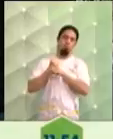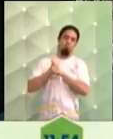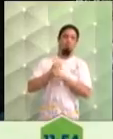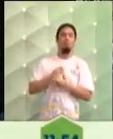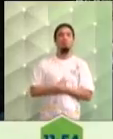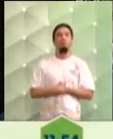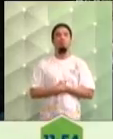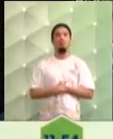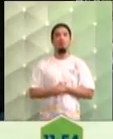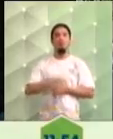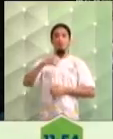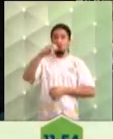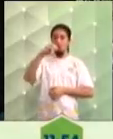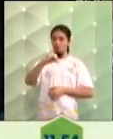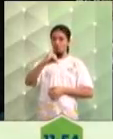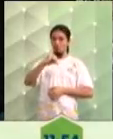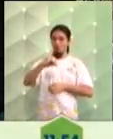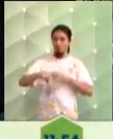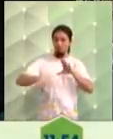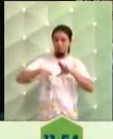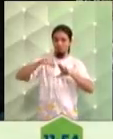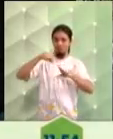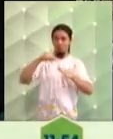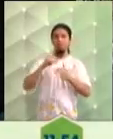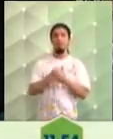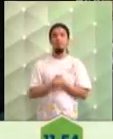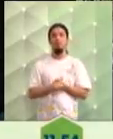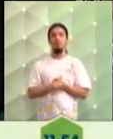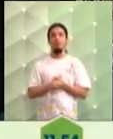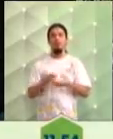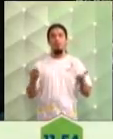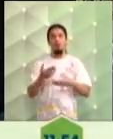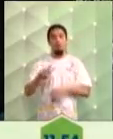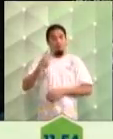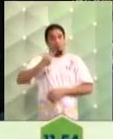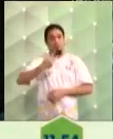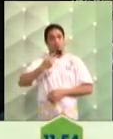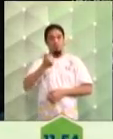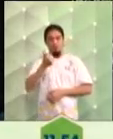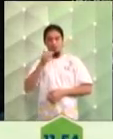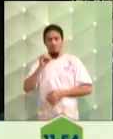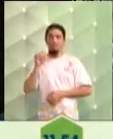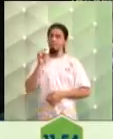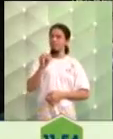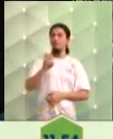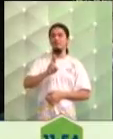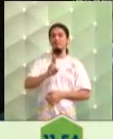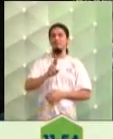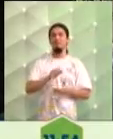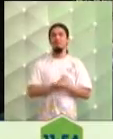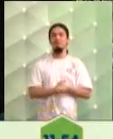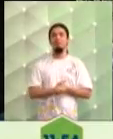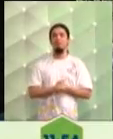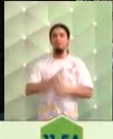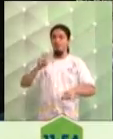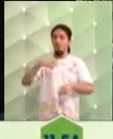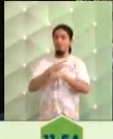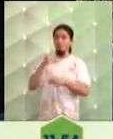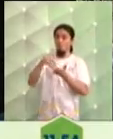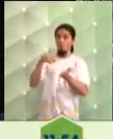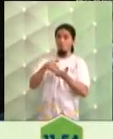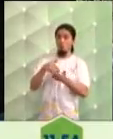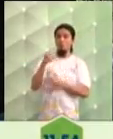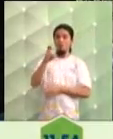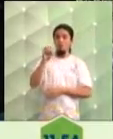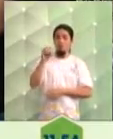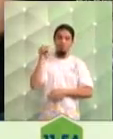É o segundo prêmio, a gente está vindo com contagem regressiva, é o segundo prêmio no valor de 10 mil reais e daqui a pouco o primeiro prêmio no valor de 50 mil reais. Jefferson,